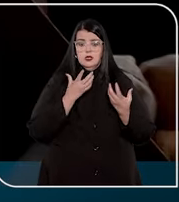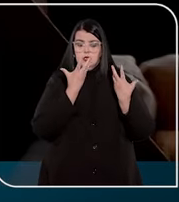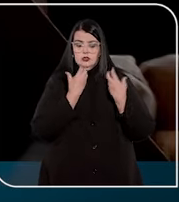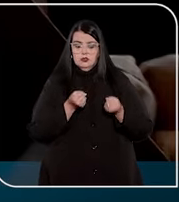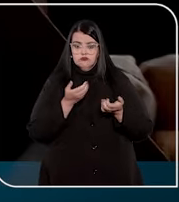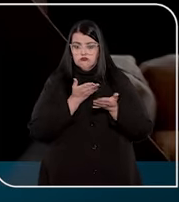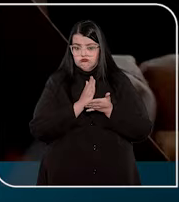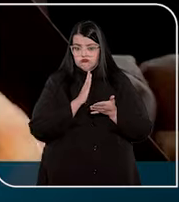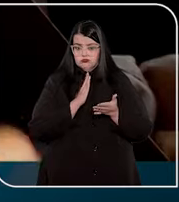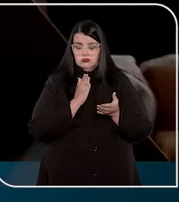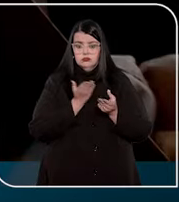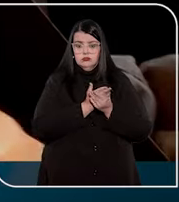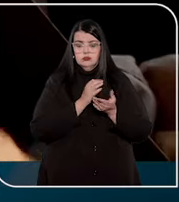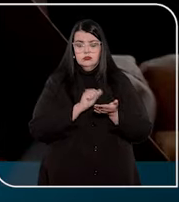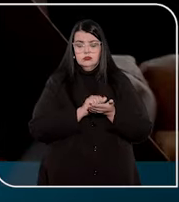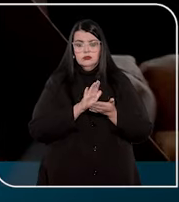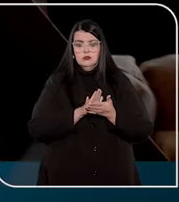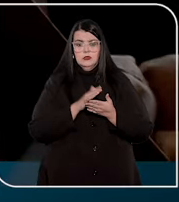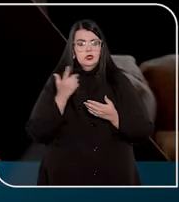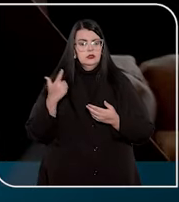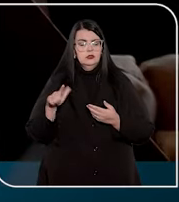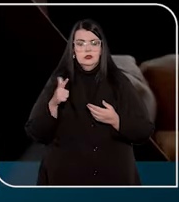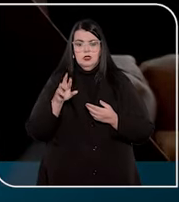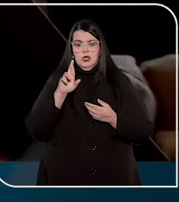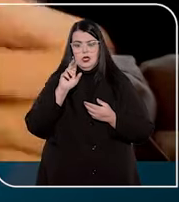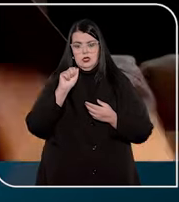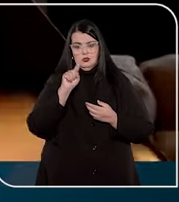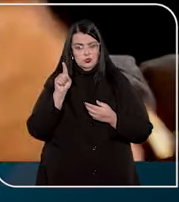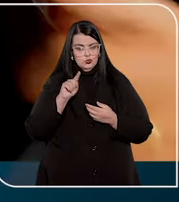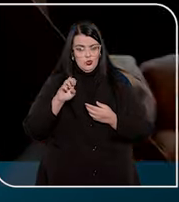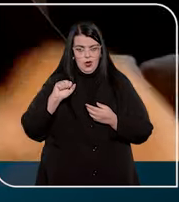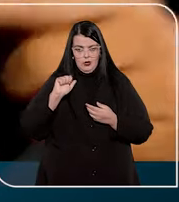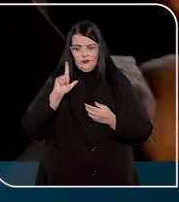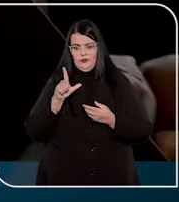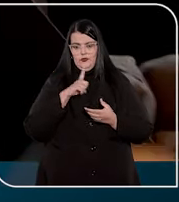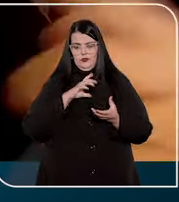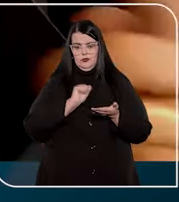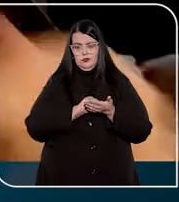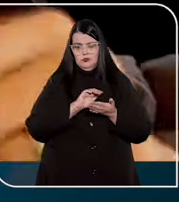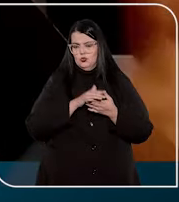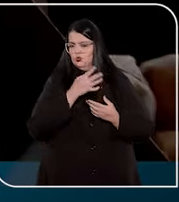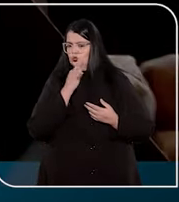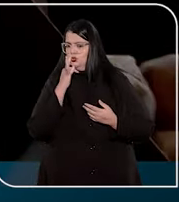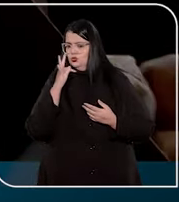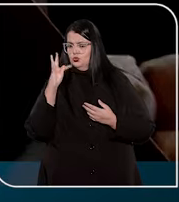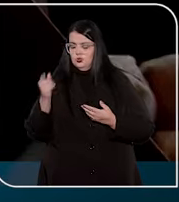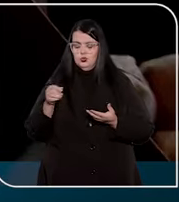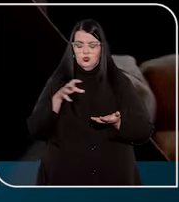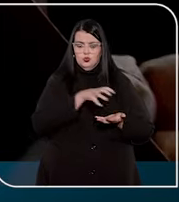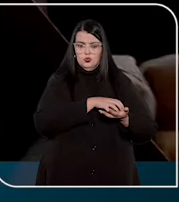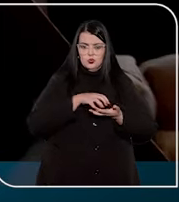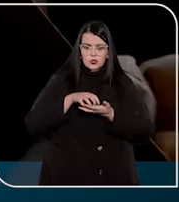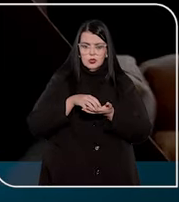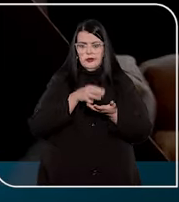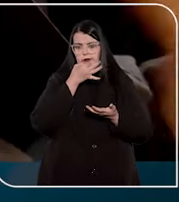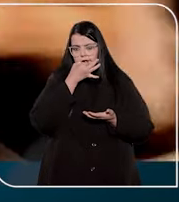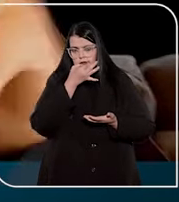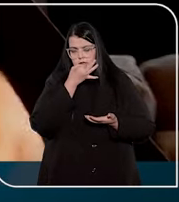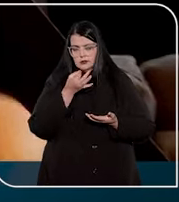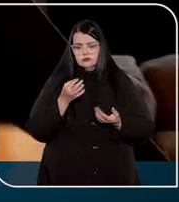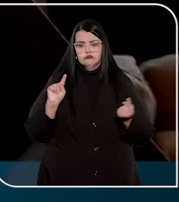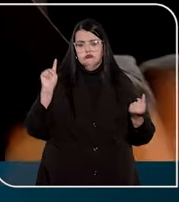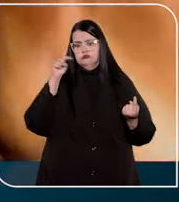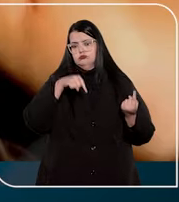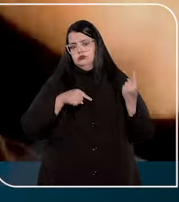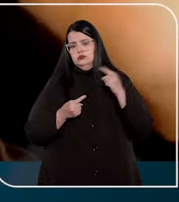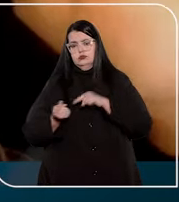razoável duração do processo. E não tem razoável duração do processo se todos os órgãos judiciários tiverem que dar um palpite. Para